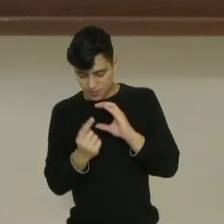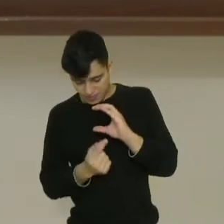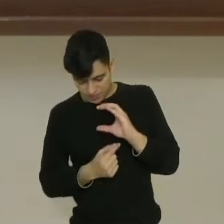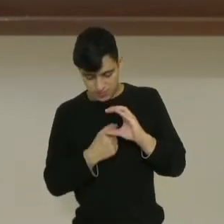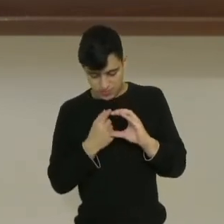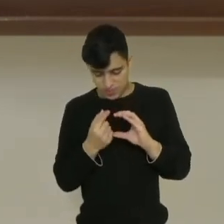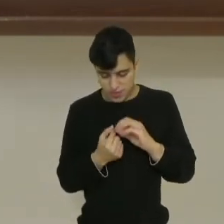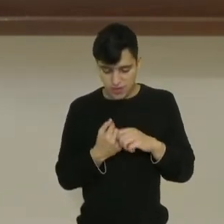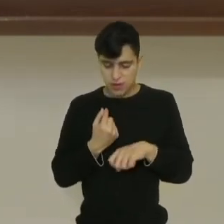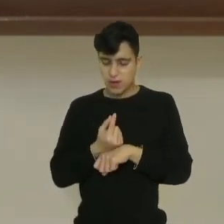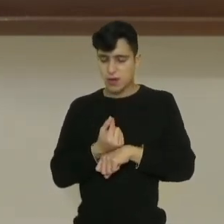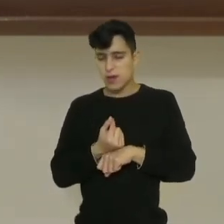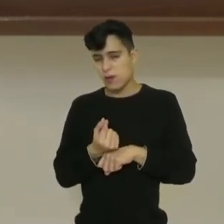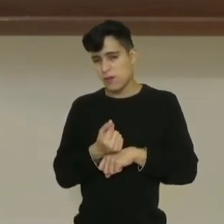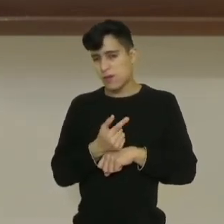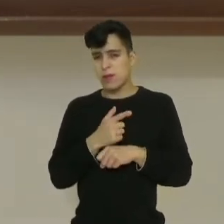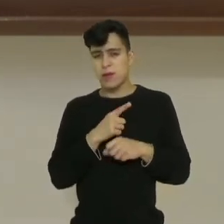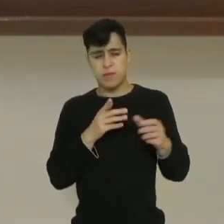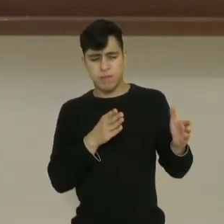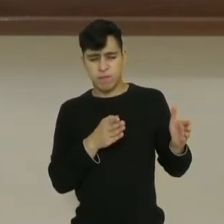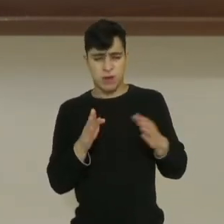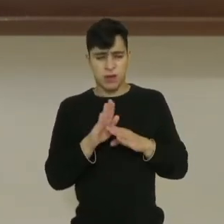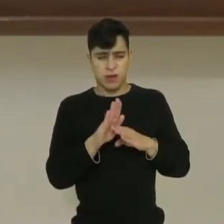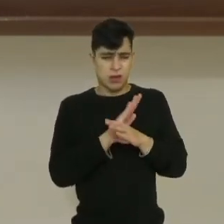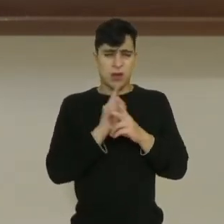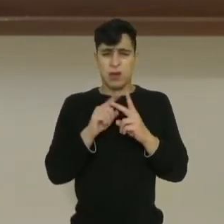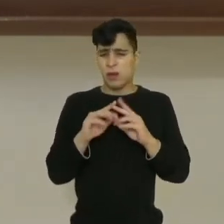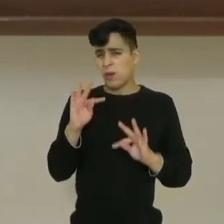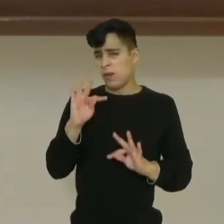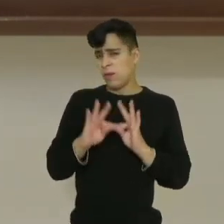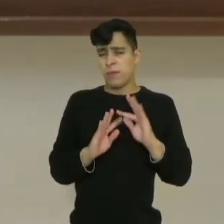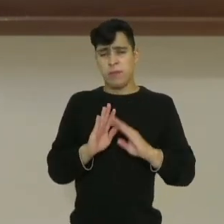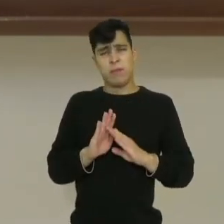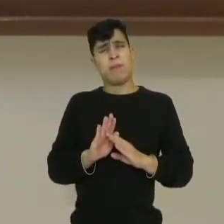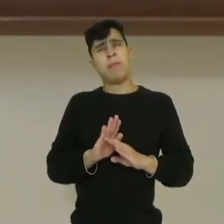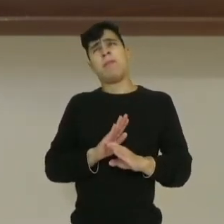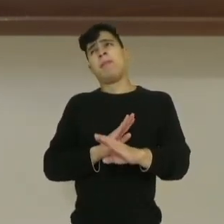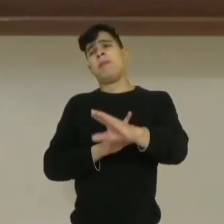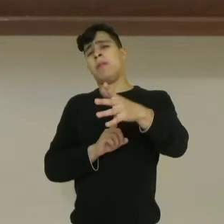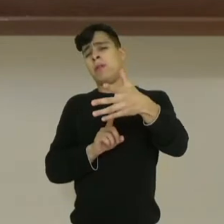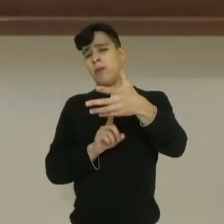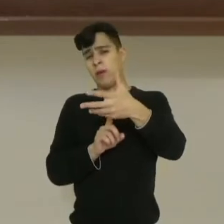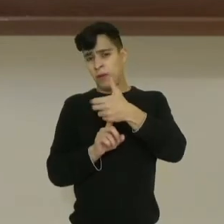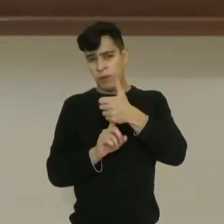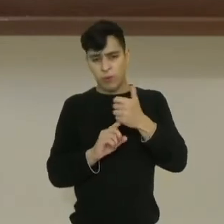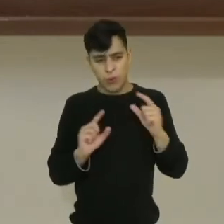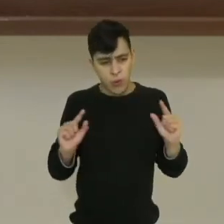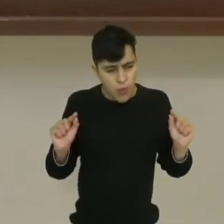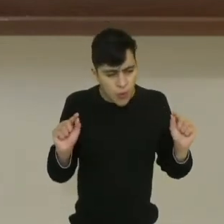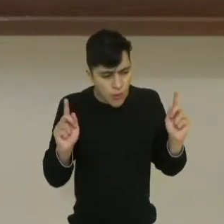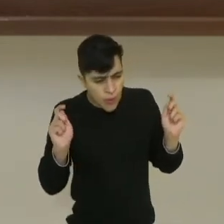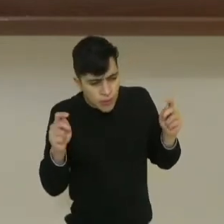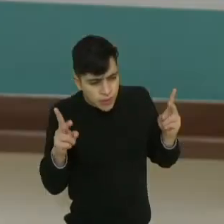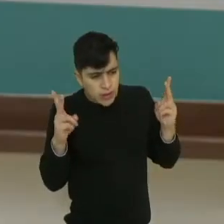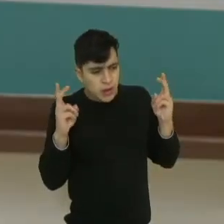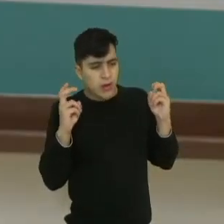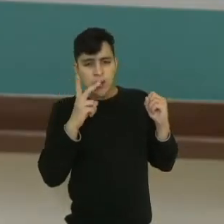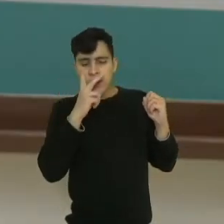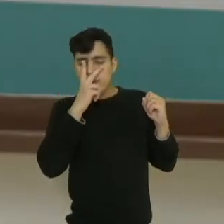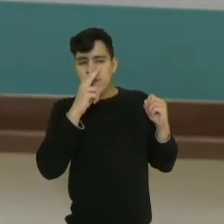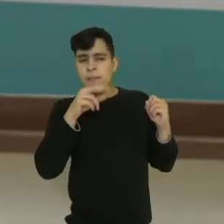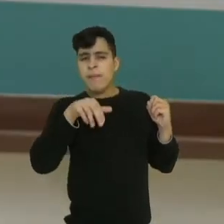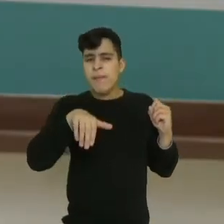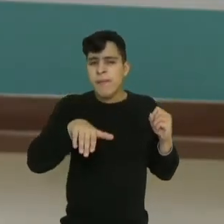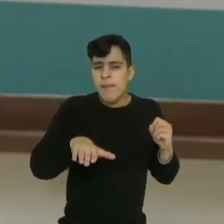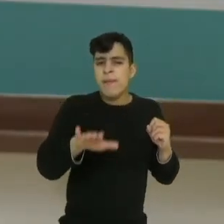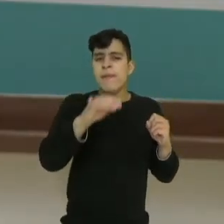produção e uma evolução tecnológica gigantesca alcançada aqui, nós vamos perceber um trânsito maior